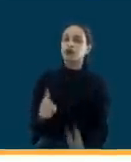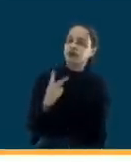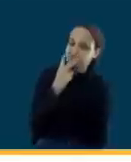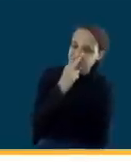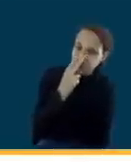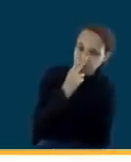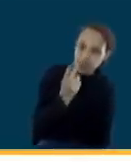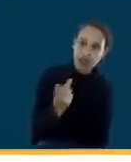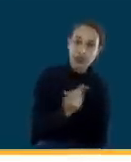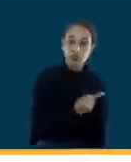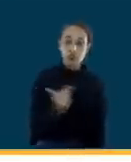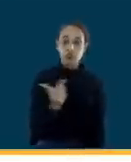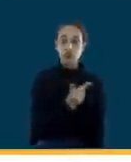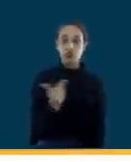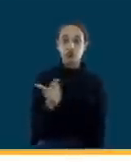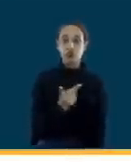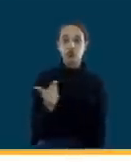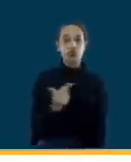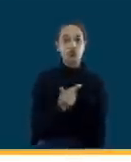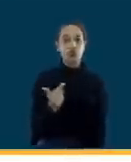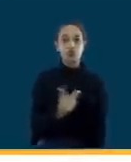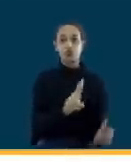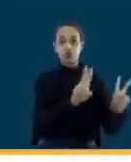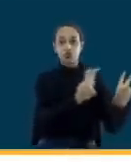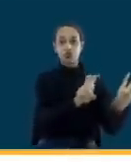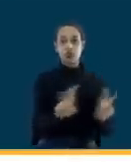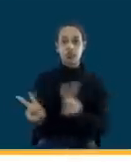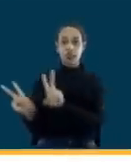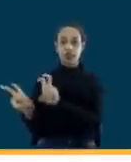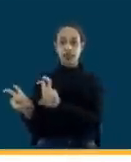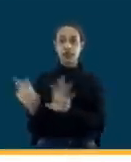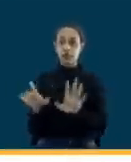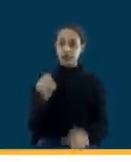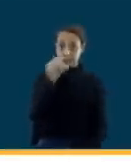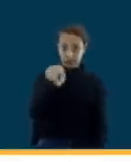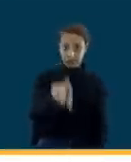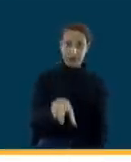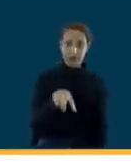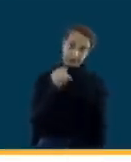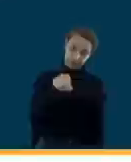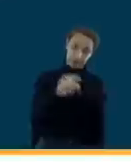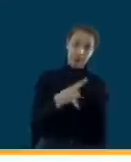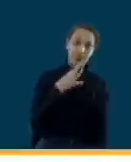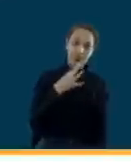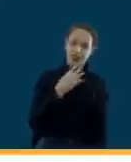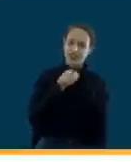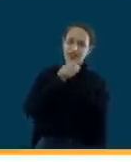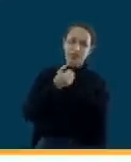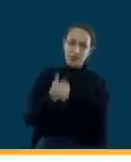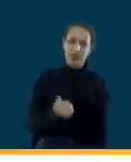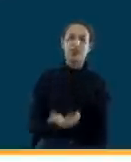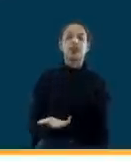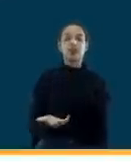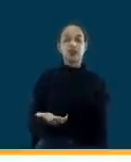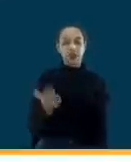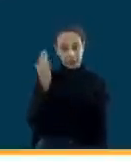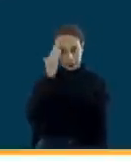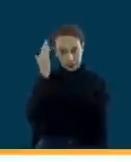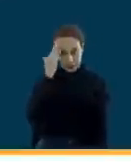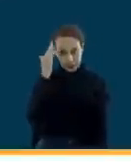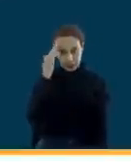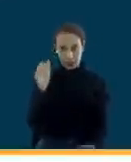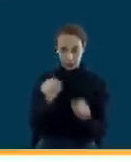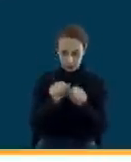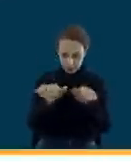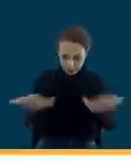dois universos, né? Mas que, com certeza, o senhor conhece muito bem e que tem a ver, dada a abrangência da Lei Aldir